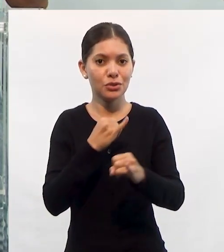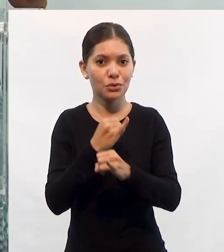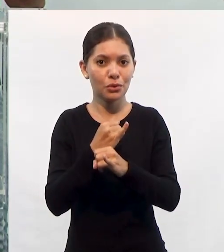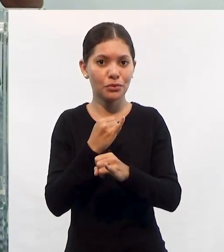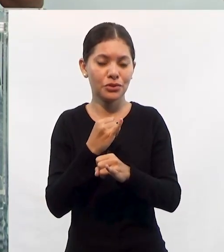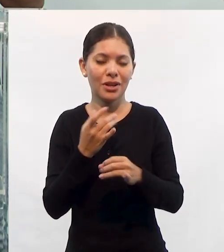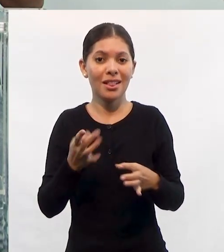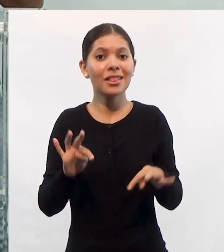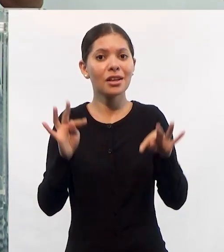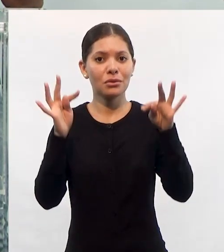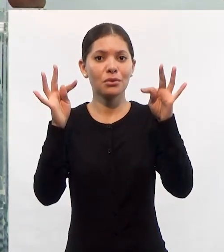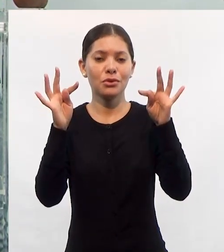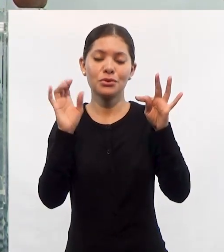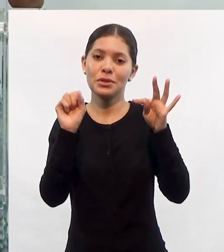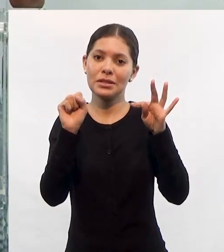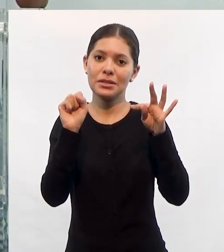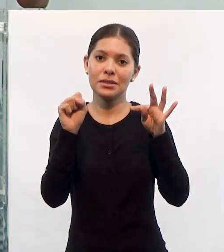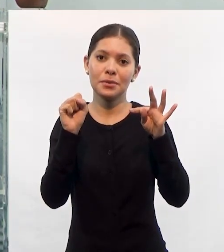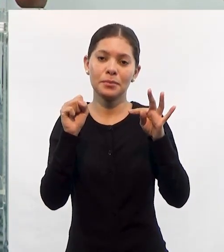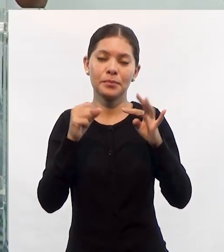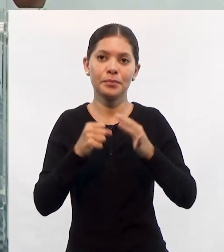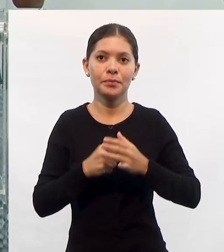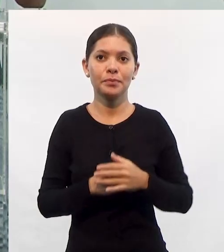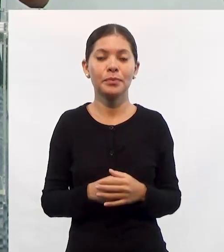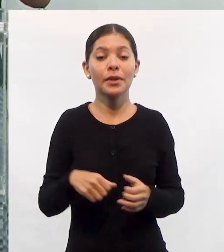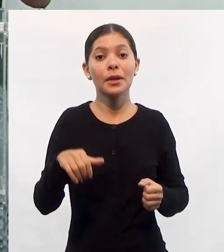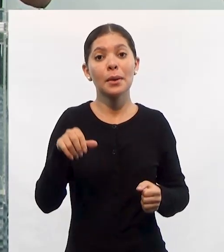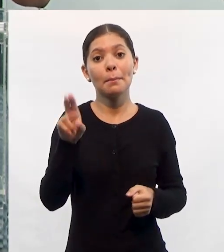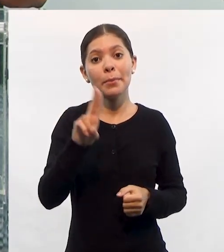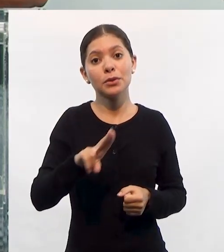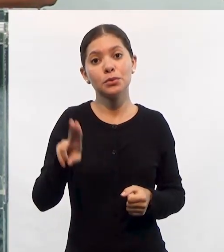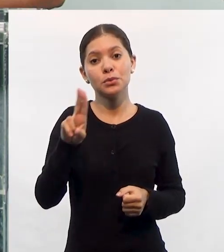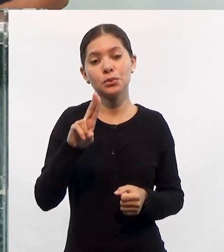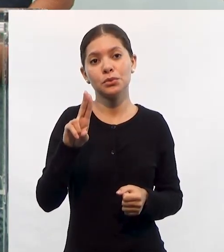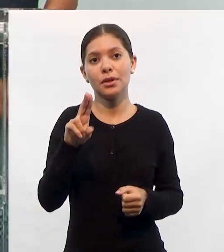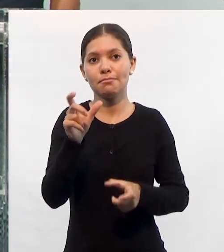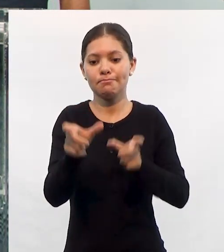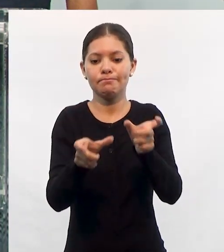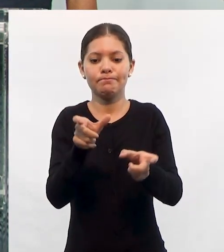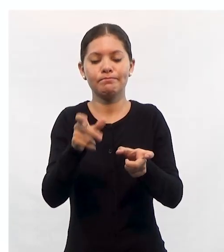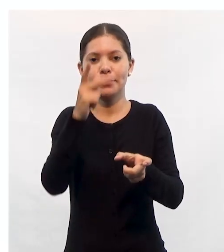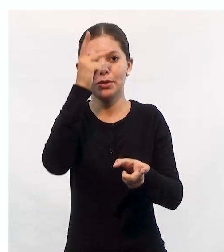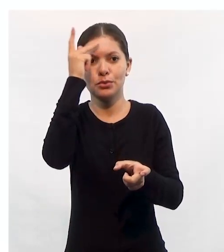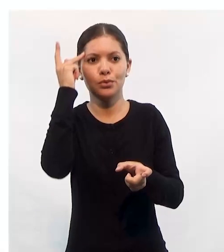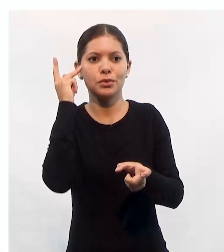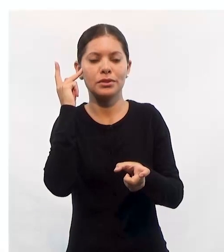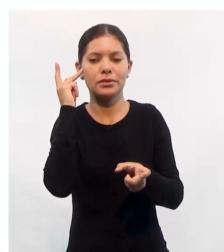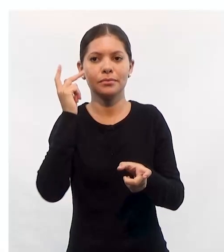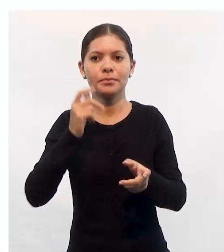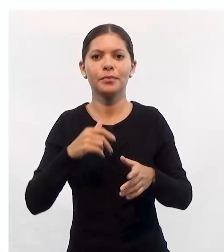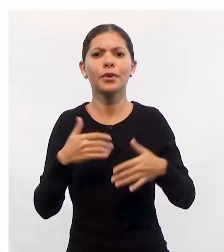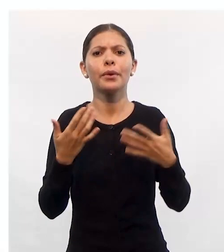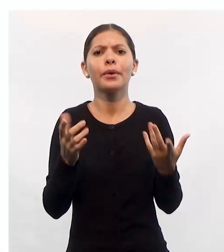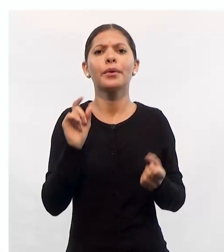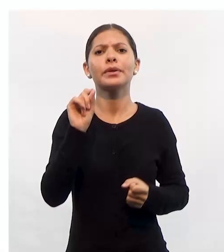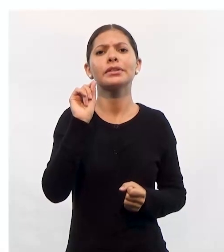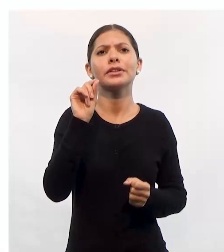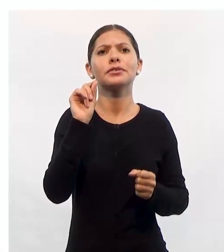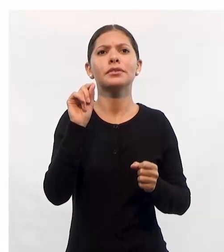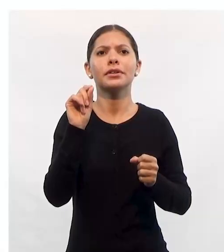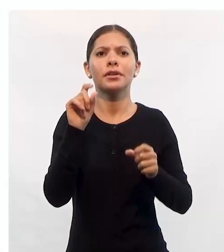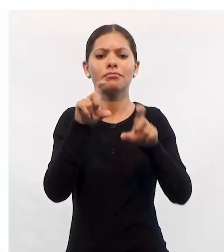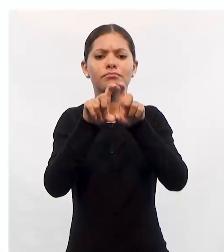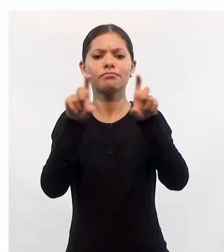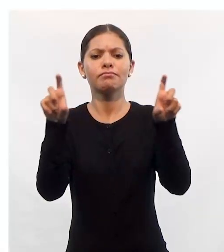segmento altamente tecnológico, ainda é um segmento que utiliza mão de obra intensiva. Mas aí, o que é mão de